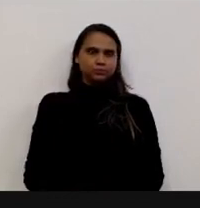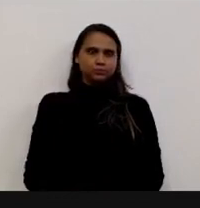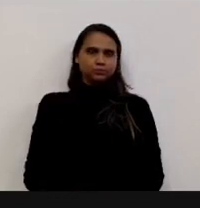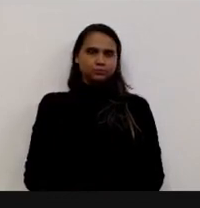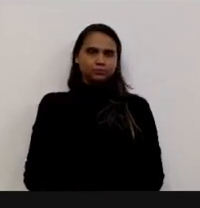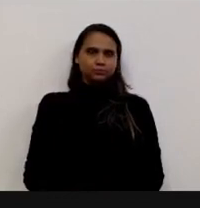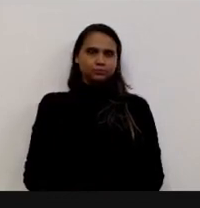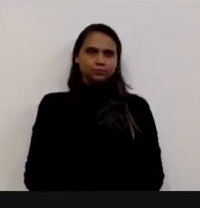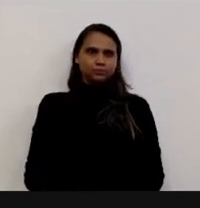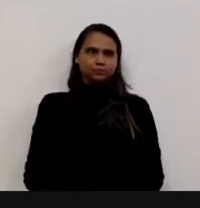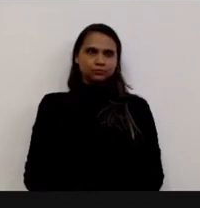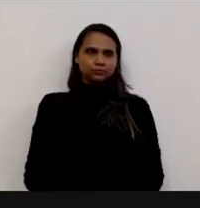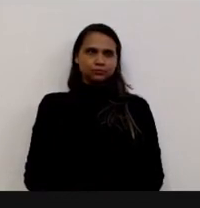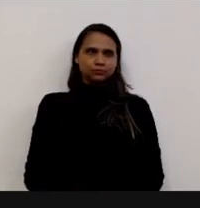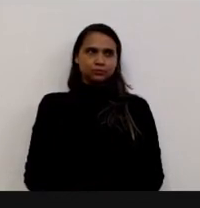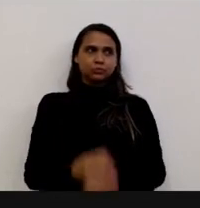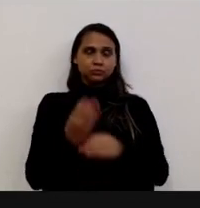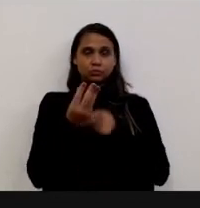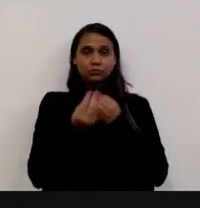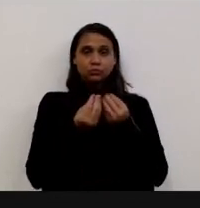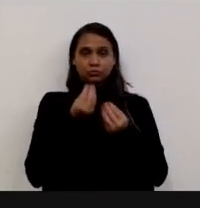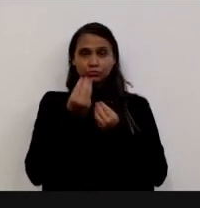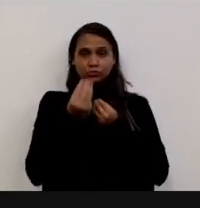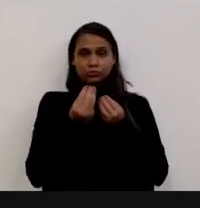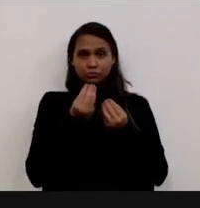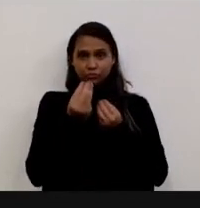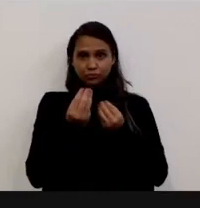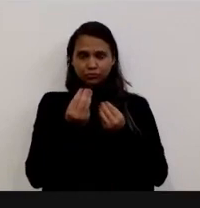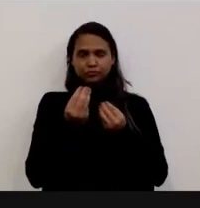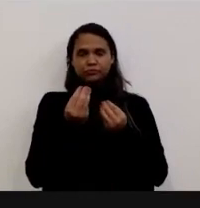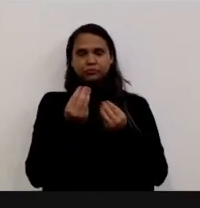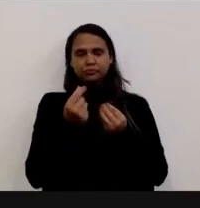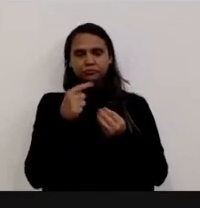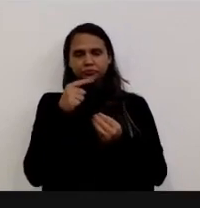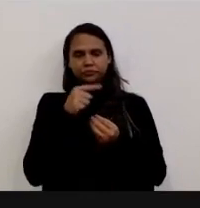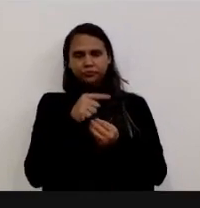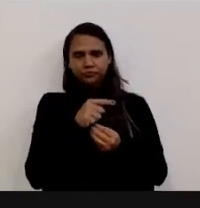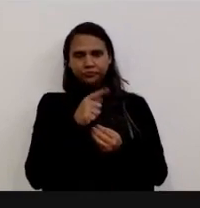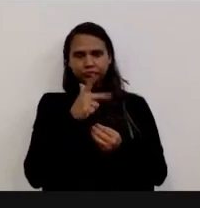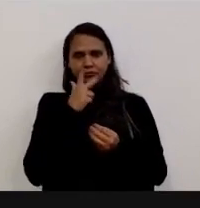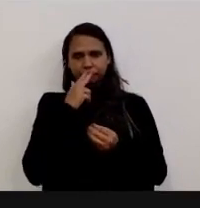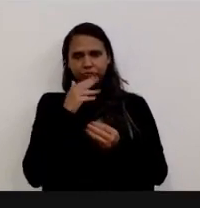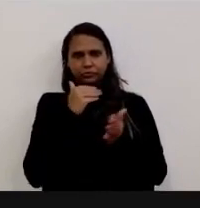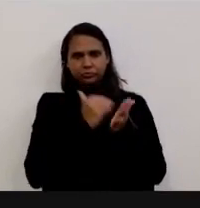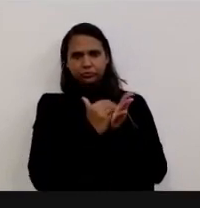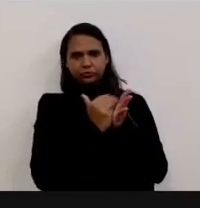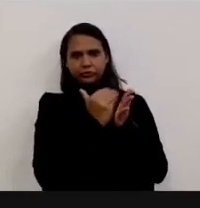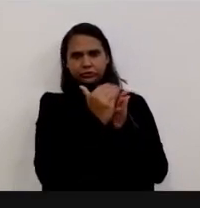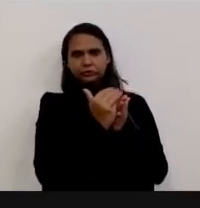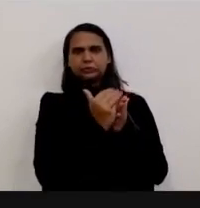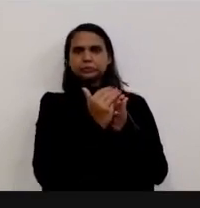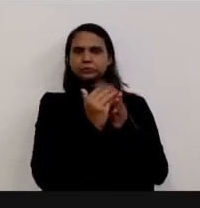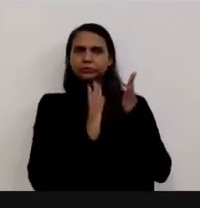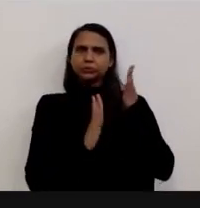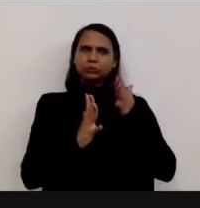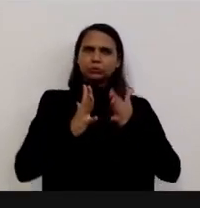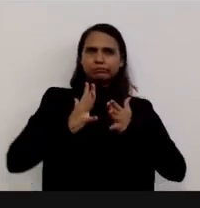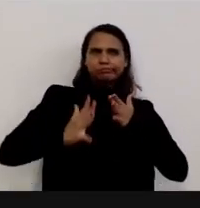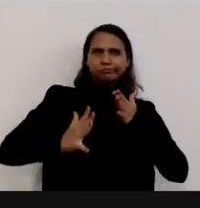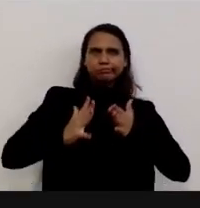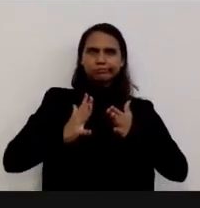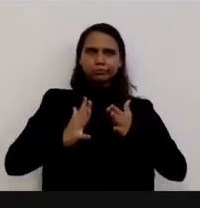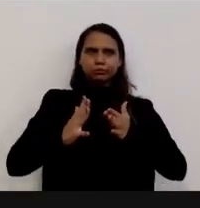de processos lida com funcionalidades de detecção de robôs, CAPTCHA? Essa pergunta é para